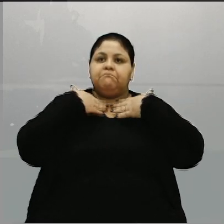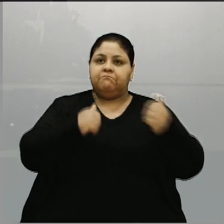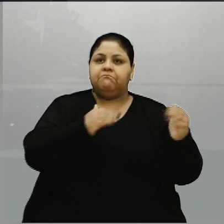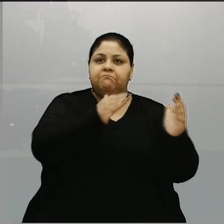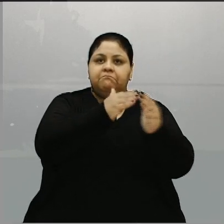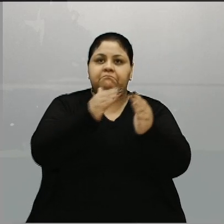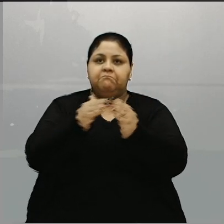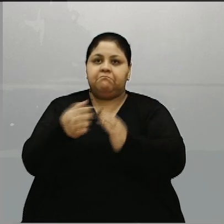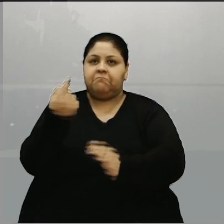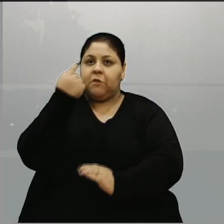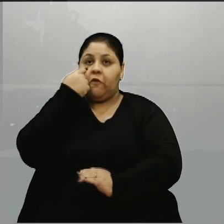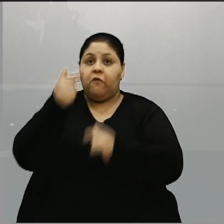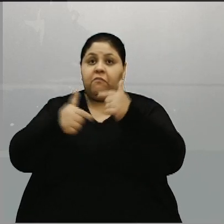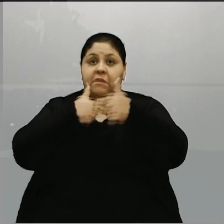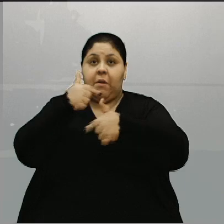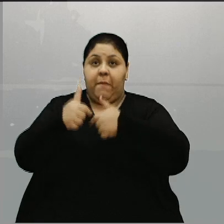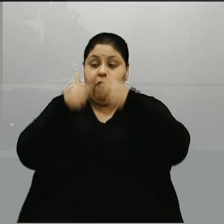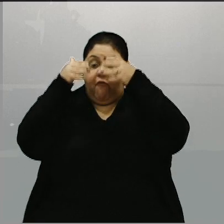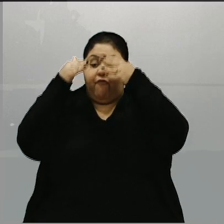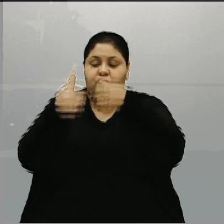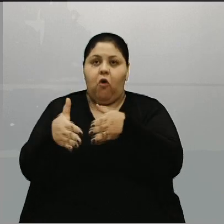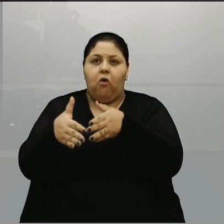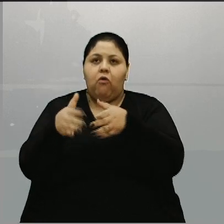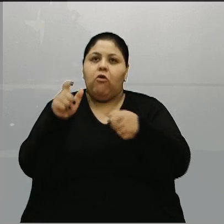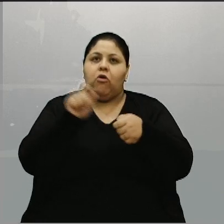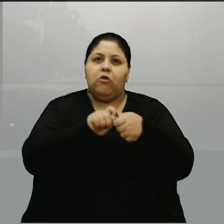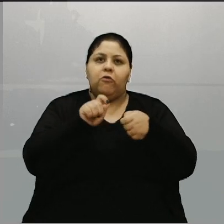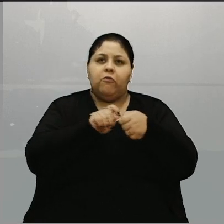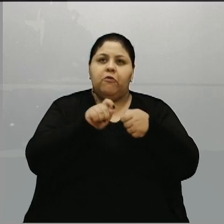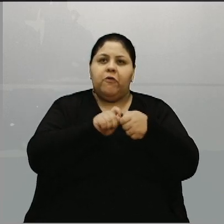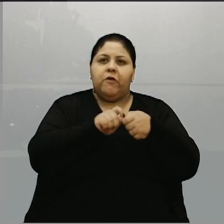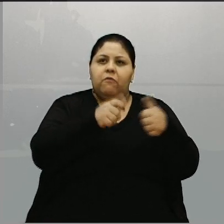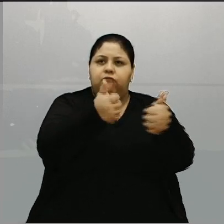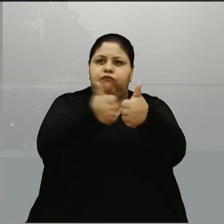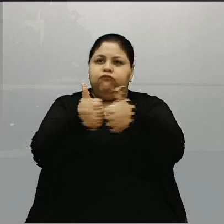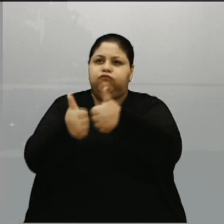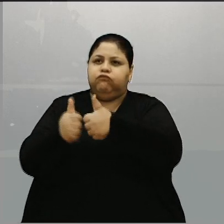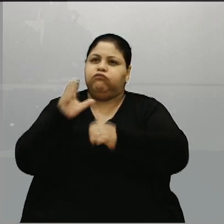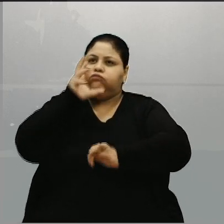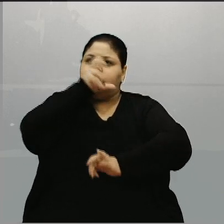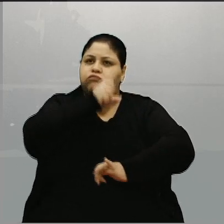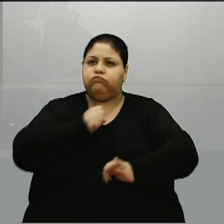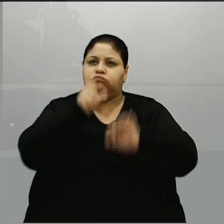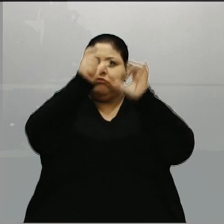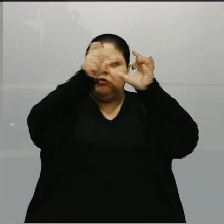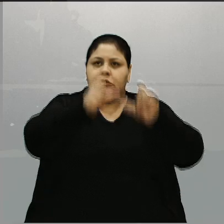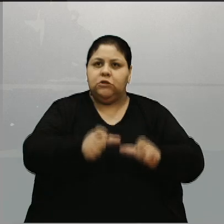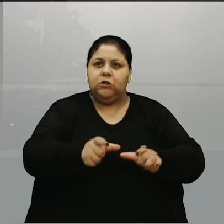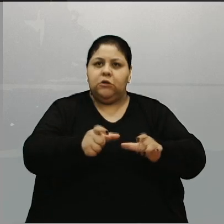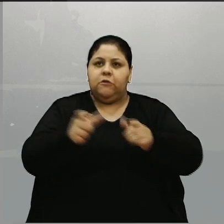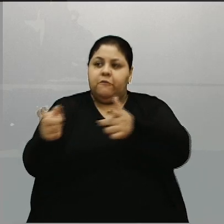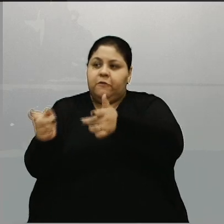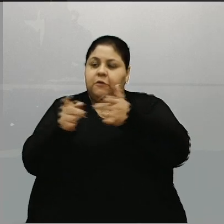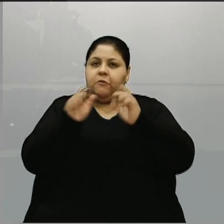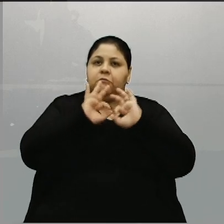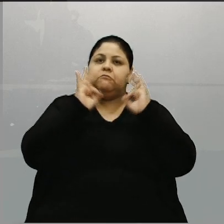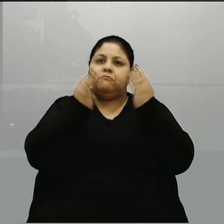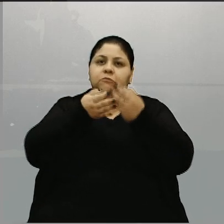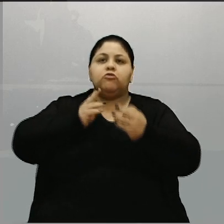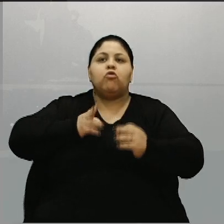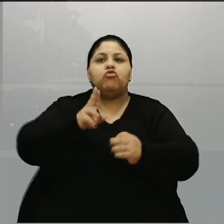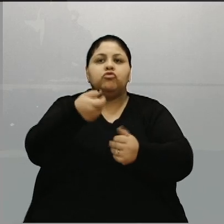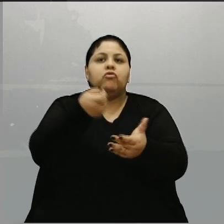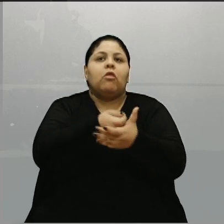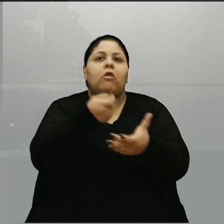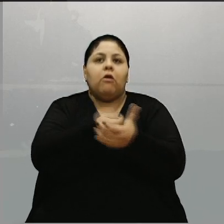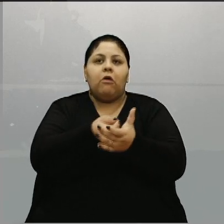trabalho, a dedicação. Foi feito mutirões nos sábados, as pessoas dedicadas visitando famílias e continuam na batalha, né?